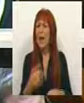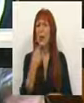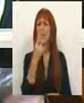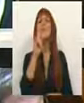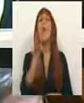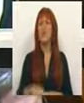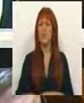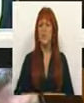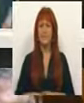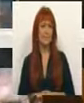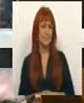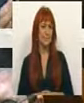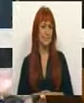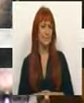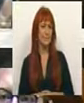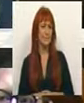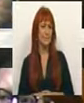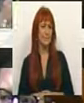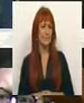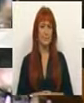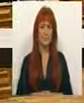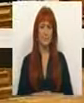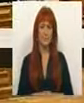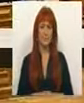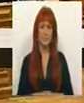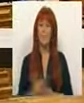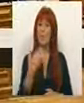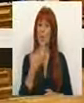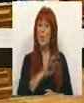dizer? Muito obrigado, Sr. Deputado.